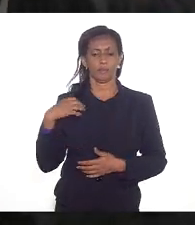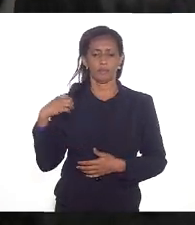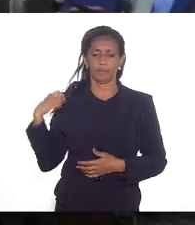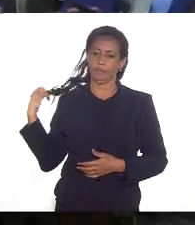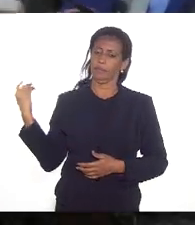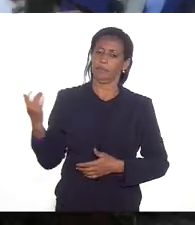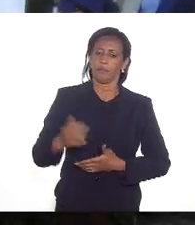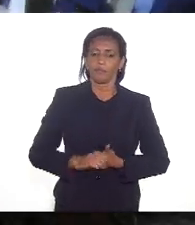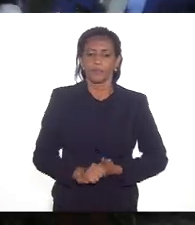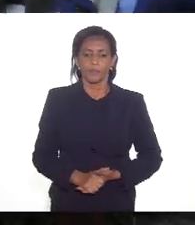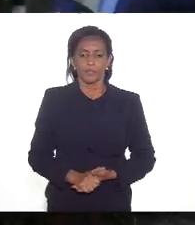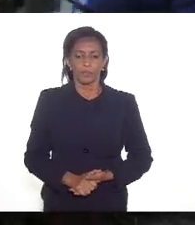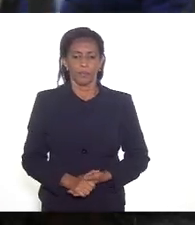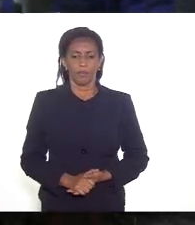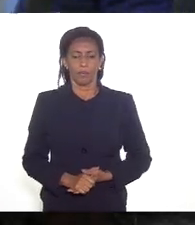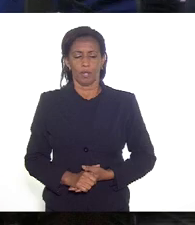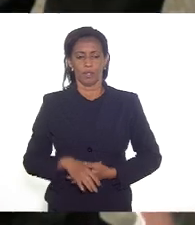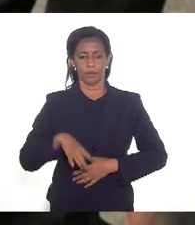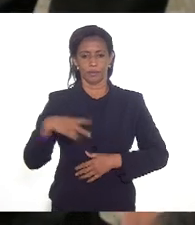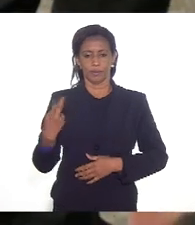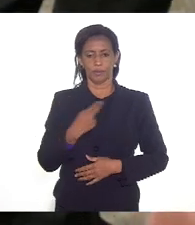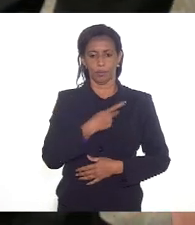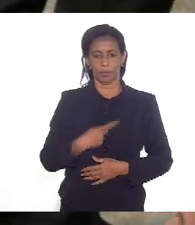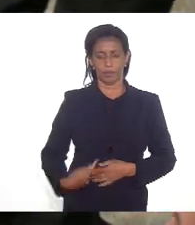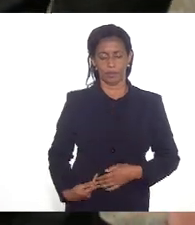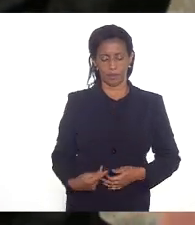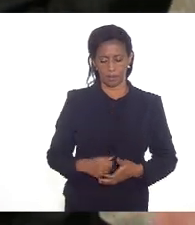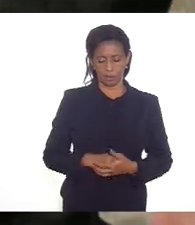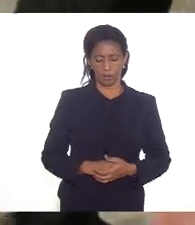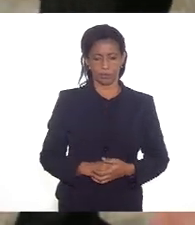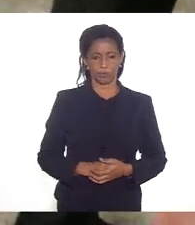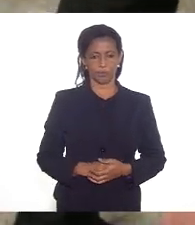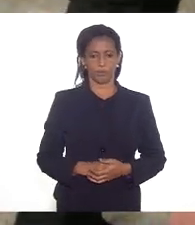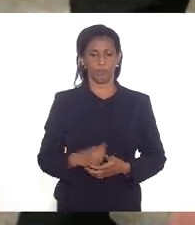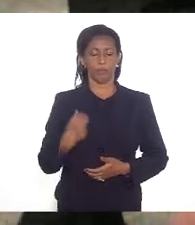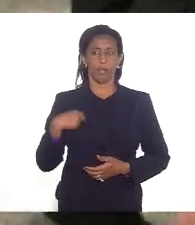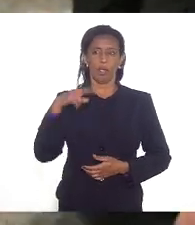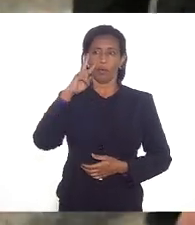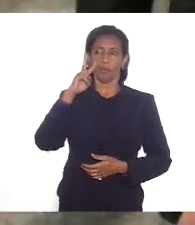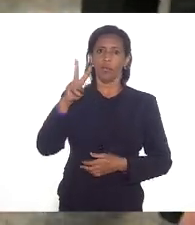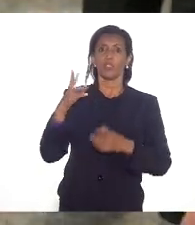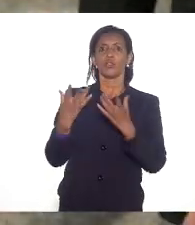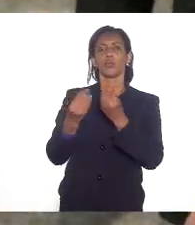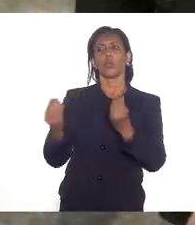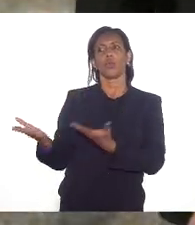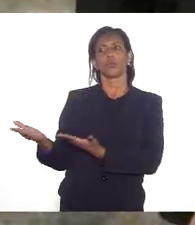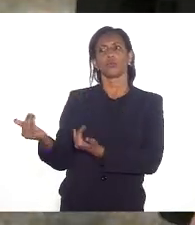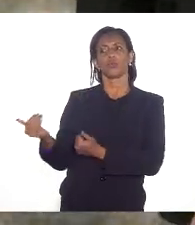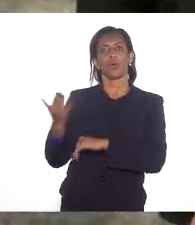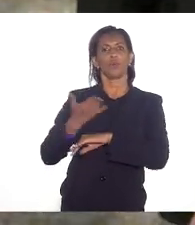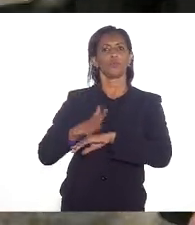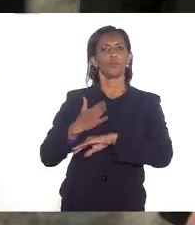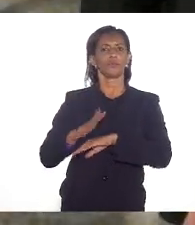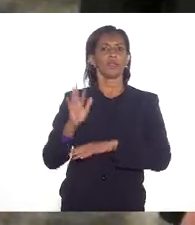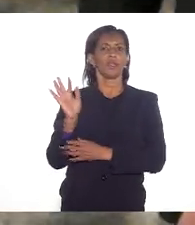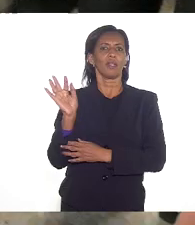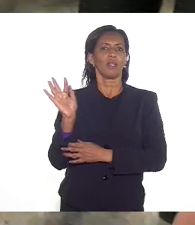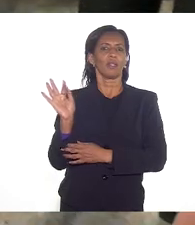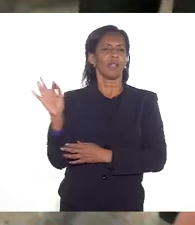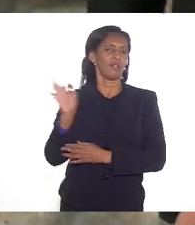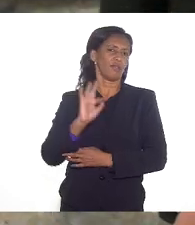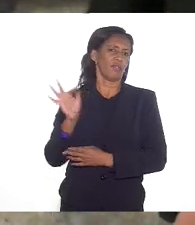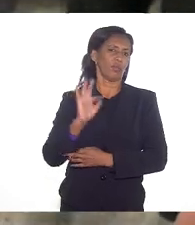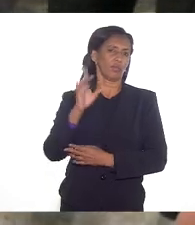presidente o presidente eu vejo muito jovem ainda estagiário na faculdade de